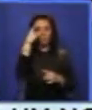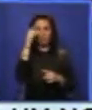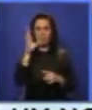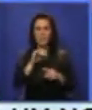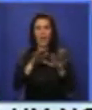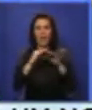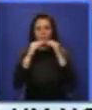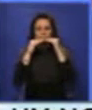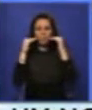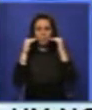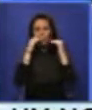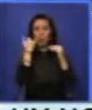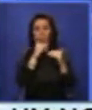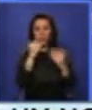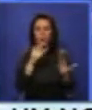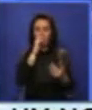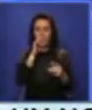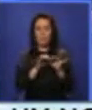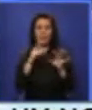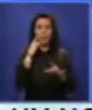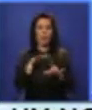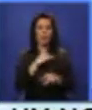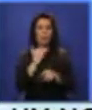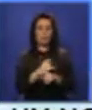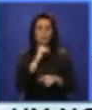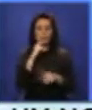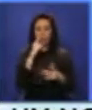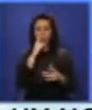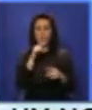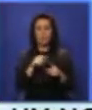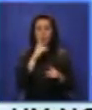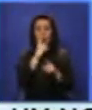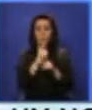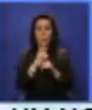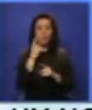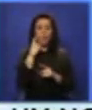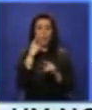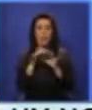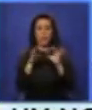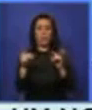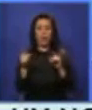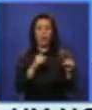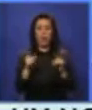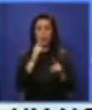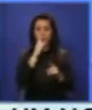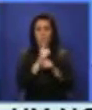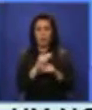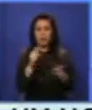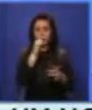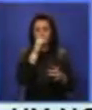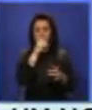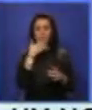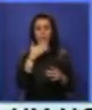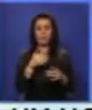mais harmonia quando ela sorria. O que pode acontecer um dente partido também, não é? Exatamente. Portanto, este é o mesmo dente daqui. E aqui, eu peço até